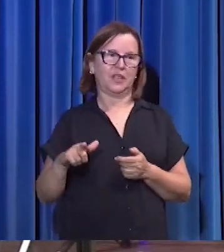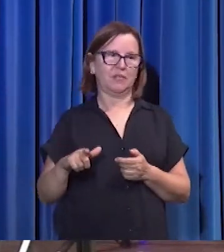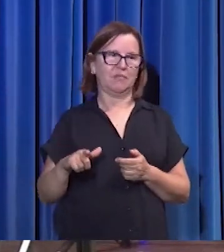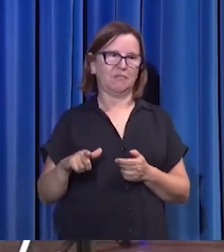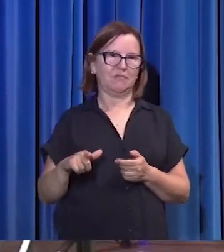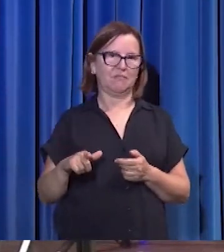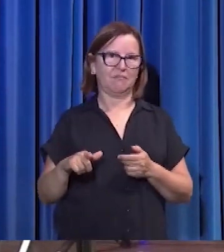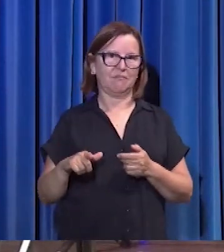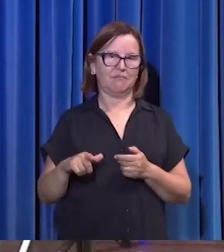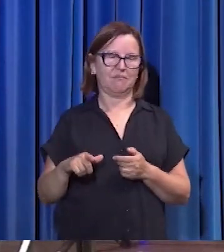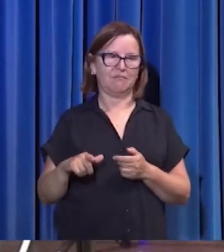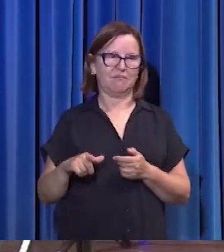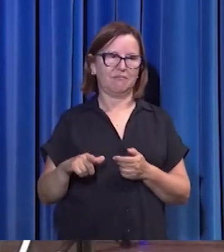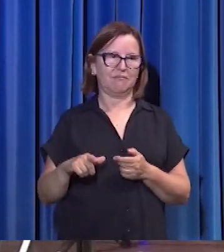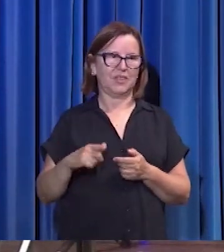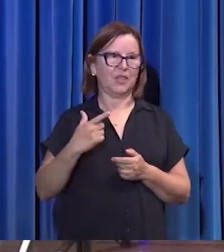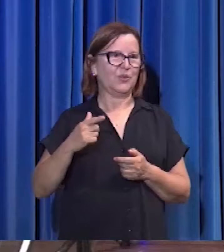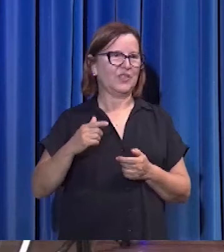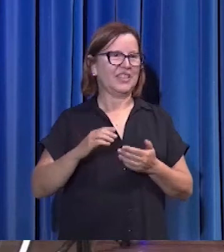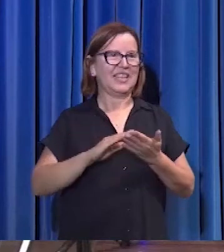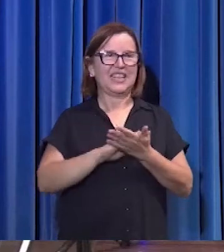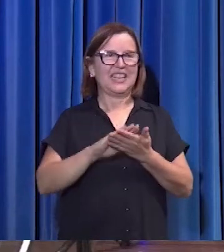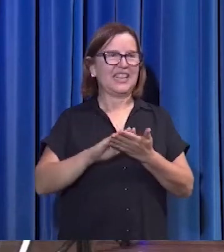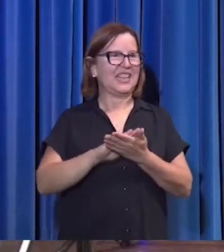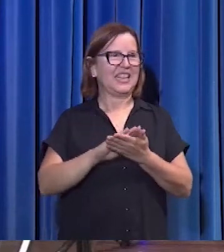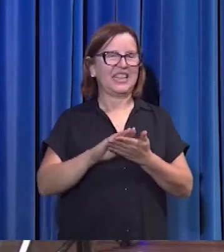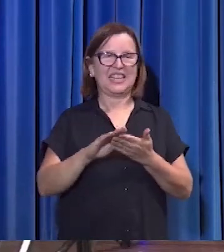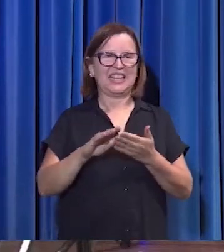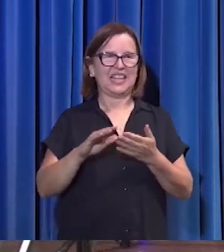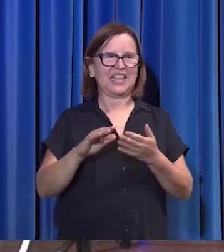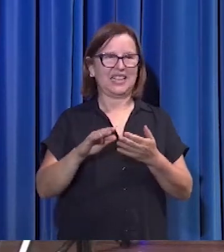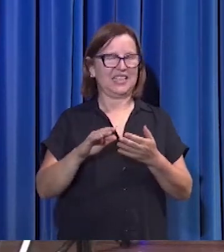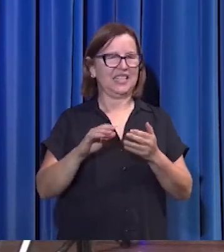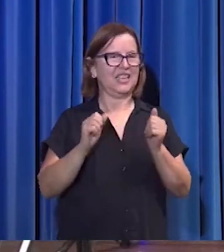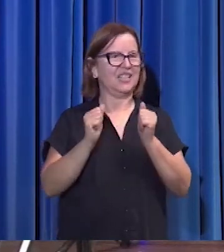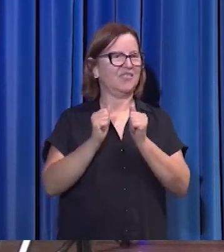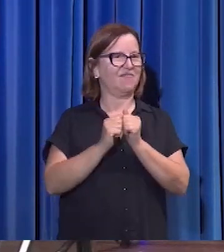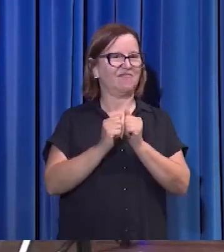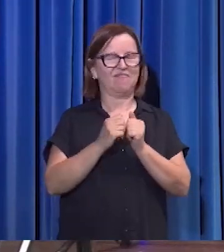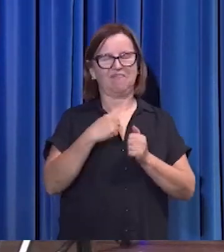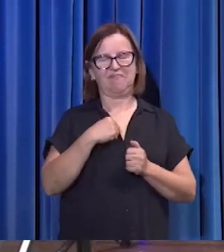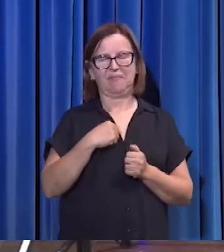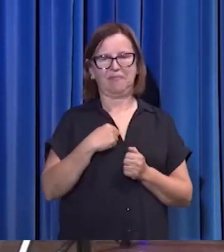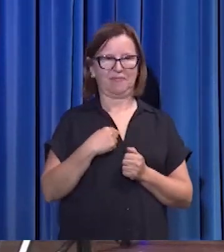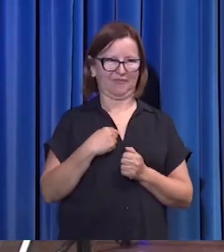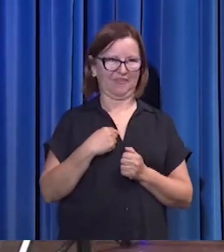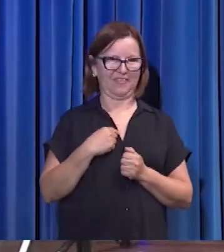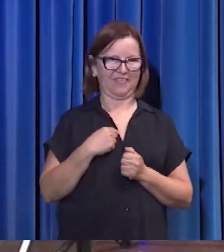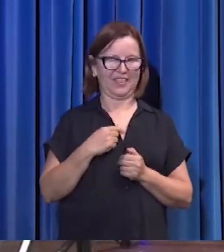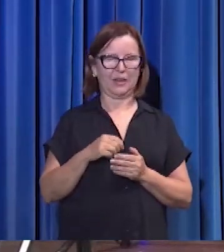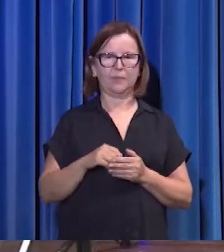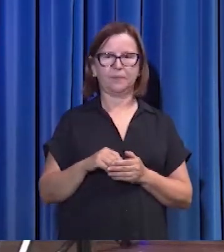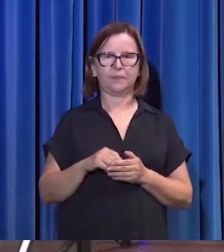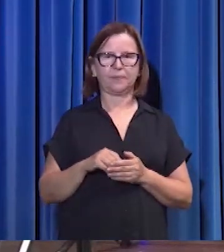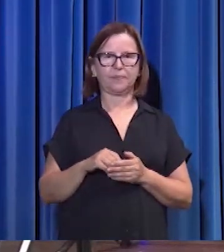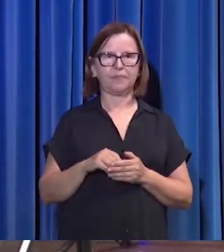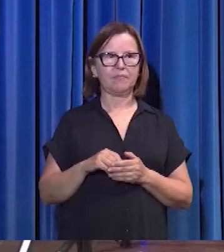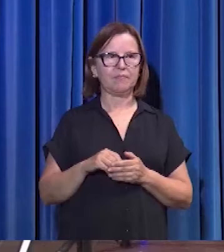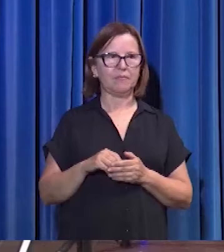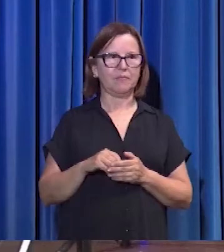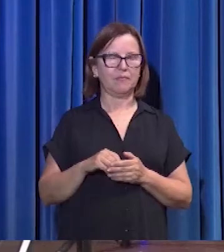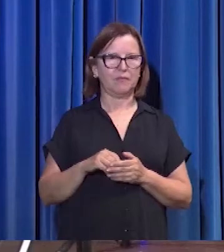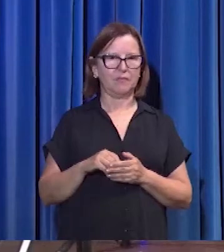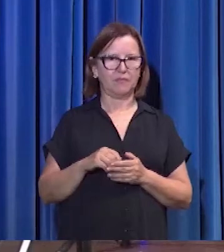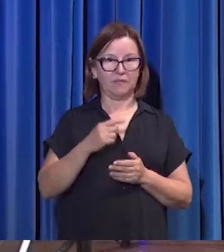para pegar em mim. Só Jesus podia dizer isso. Eu não posso dizer que o príncipe desse mundo não